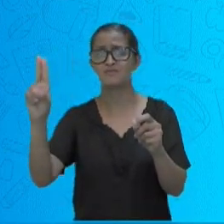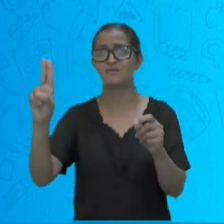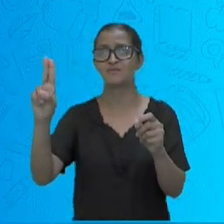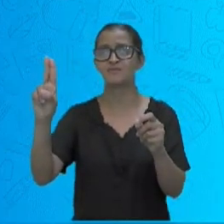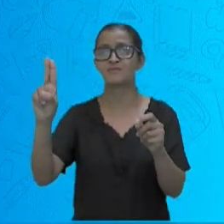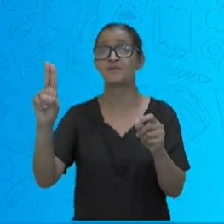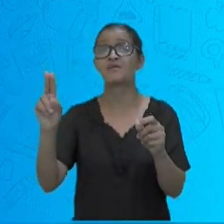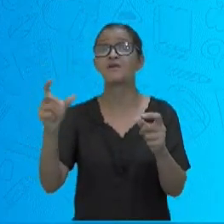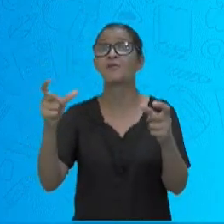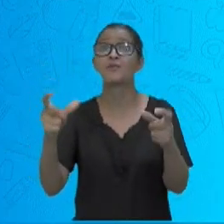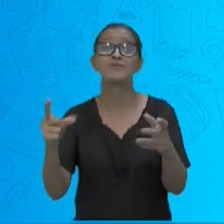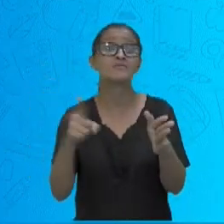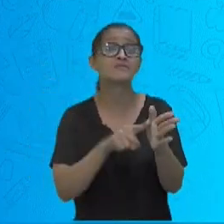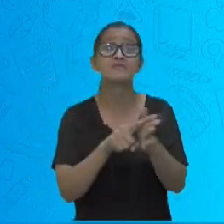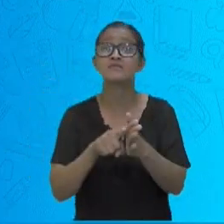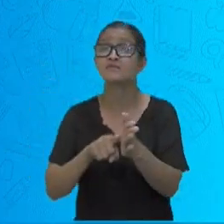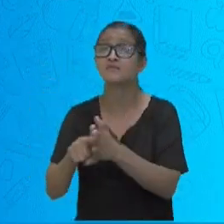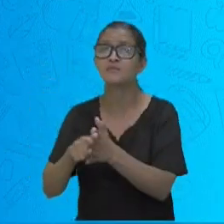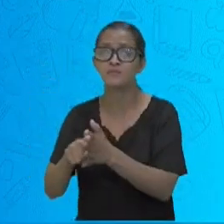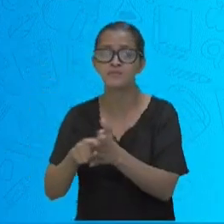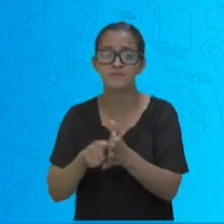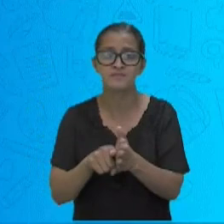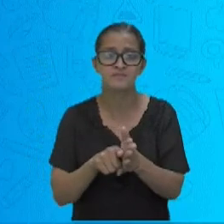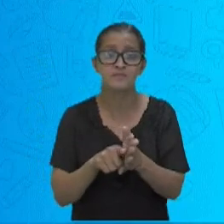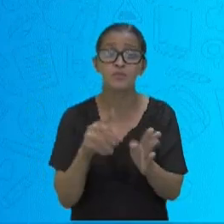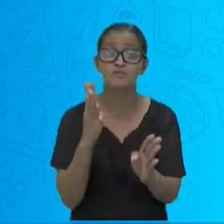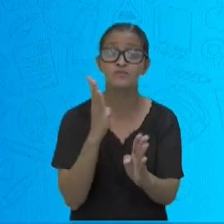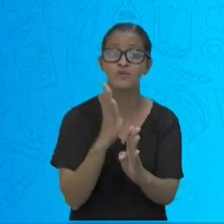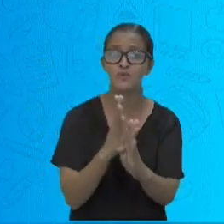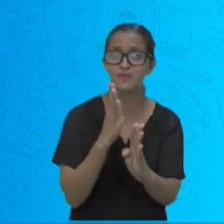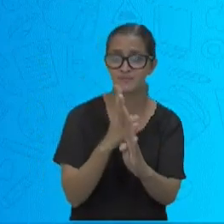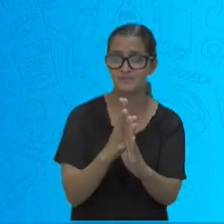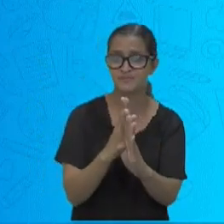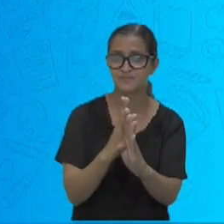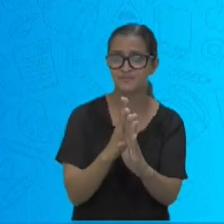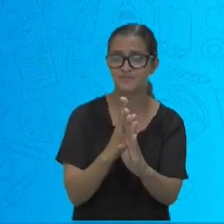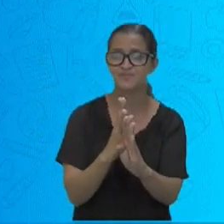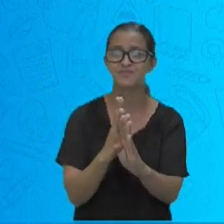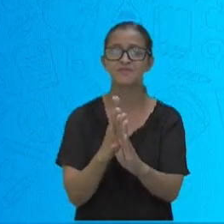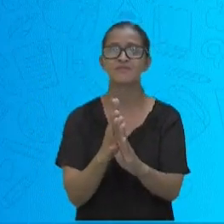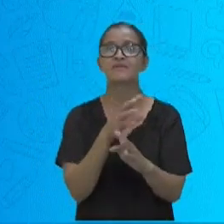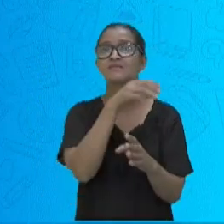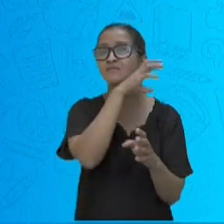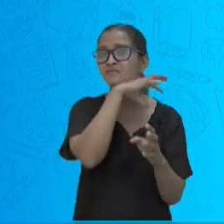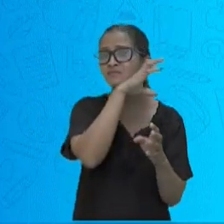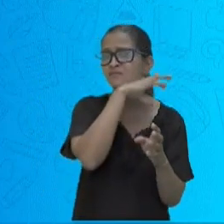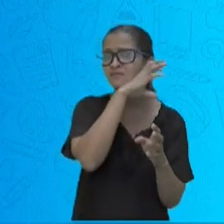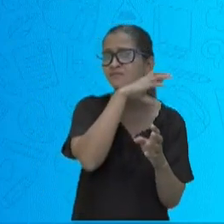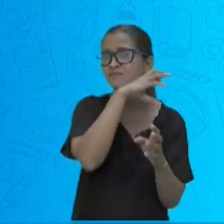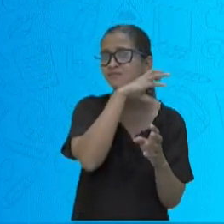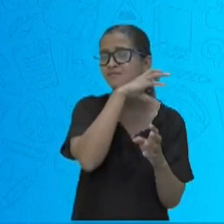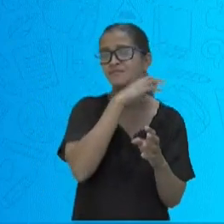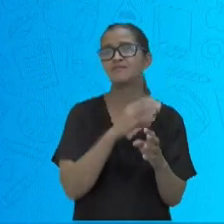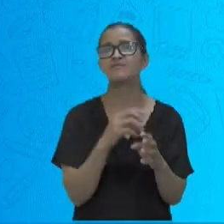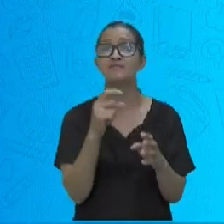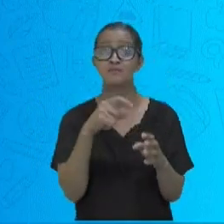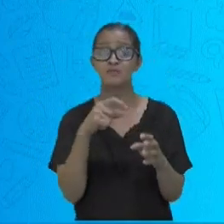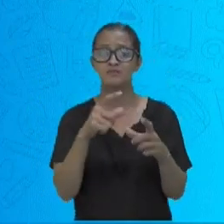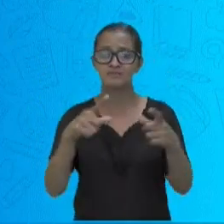você encontrou essas informações? Neste caso, nós olhamos animais de estimação da turma